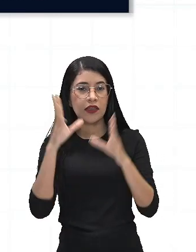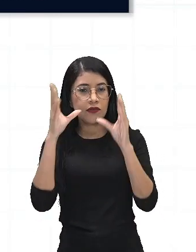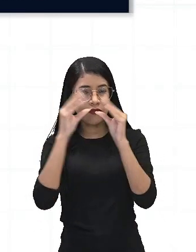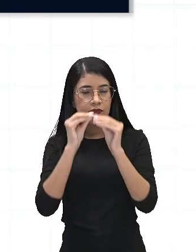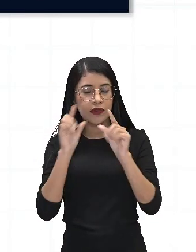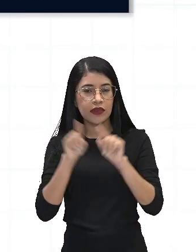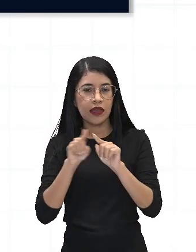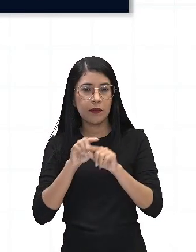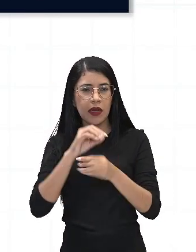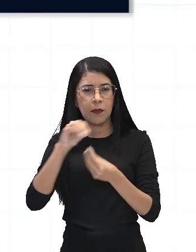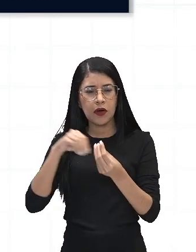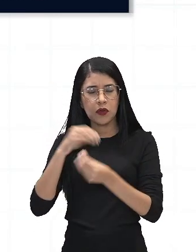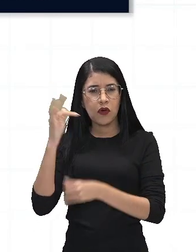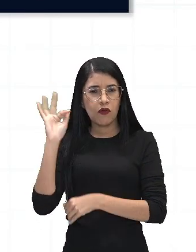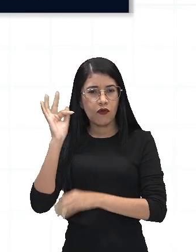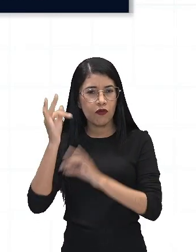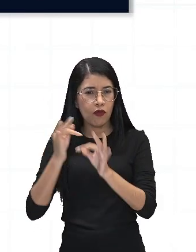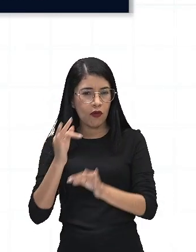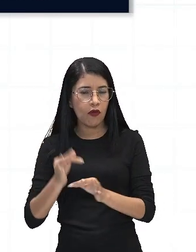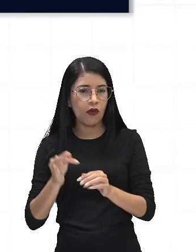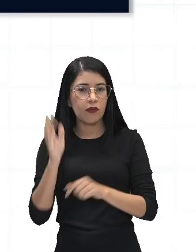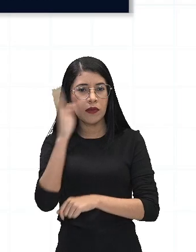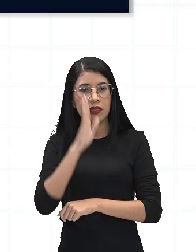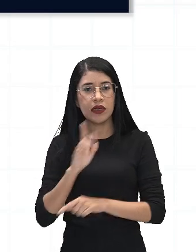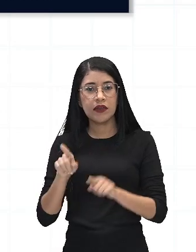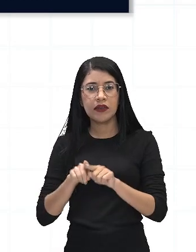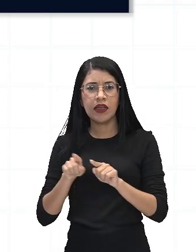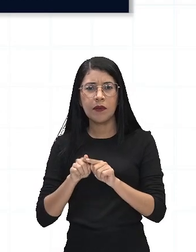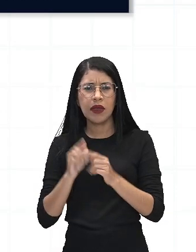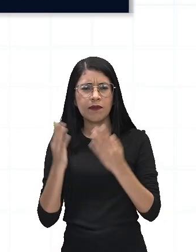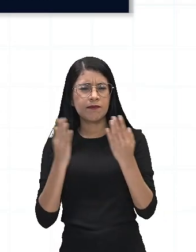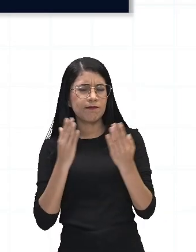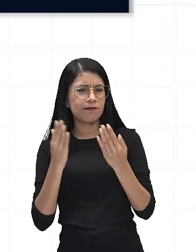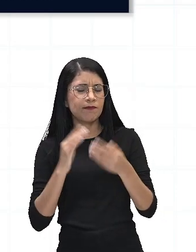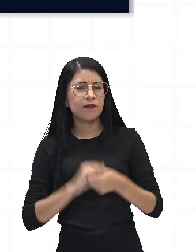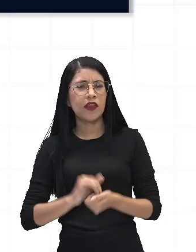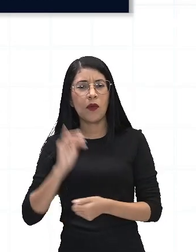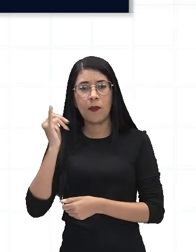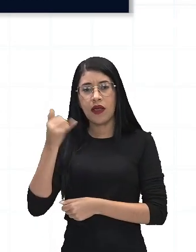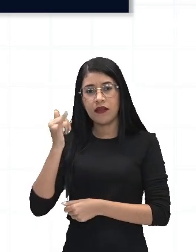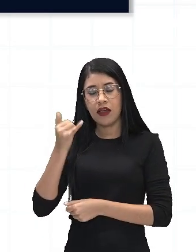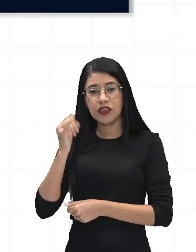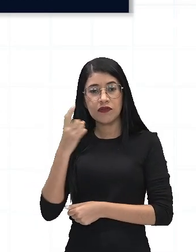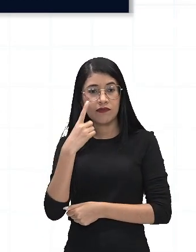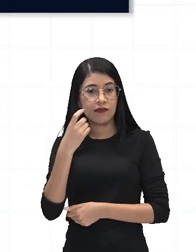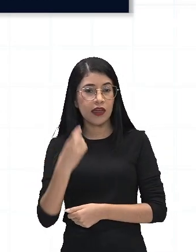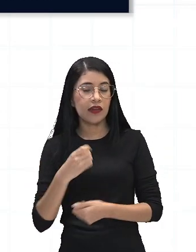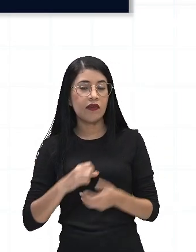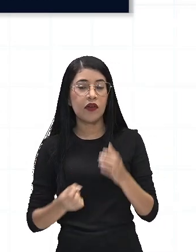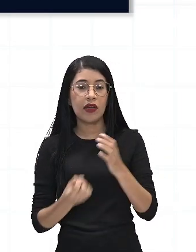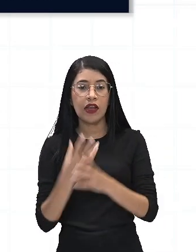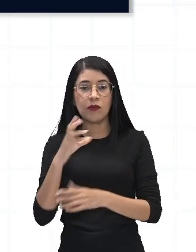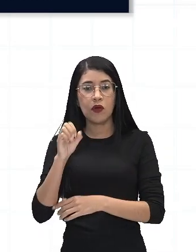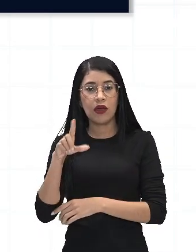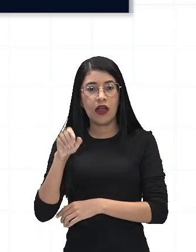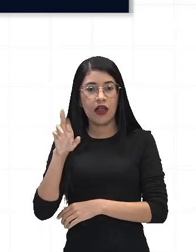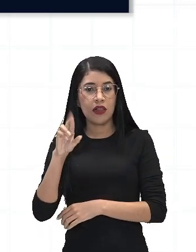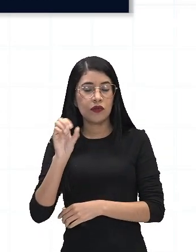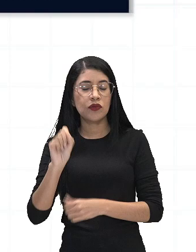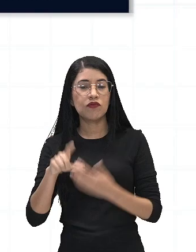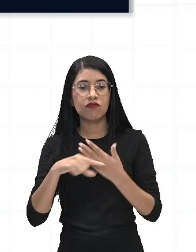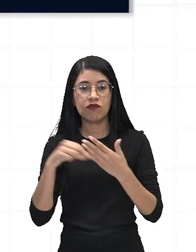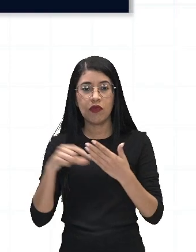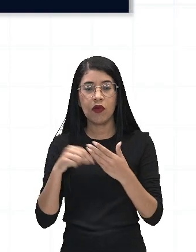brasileiro e suspense em narrativa envolvente. Criada por Carlos Saldanha, nova série da Netflix